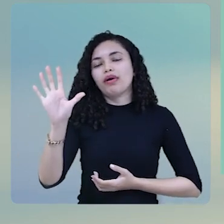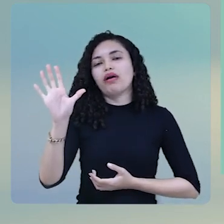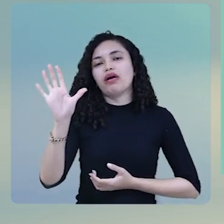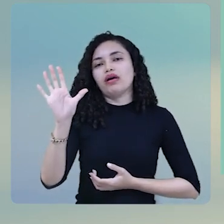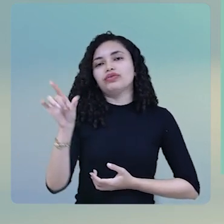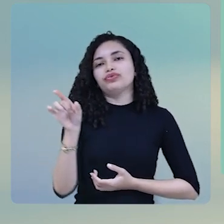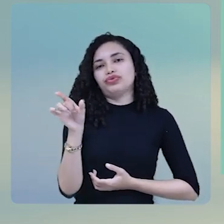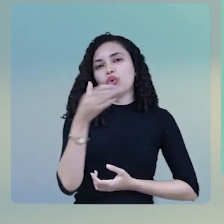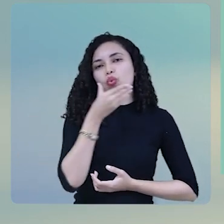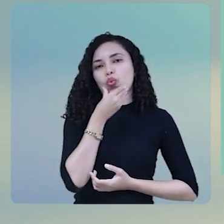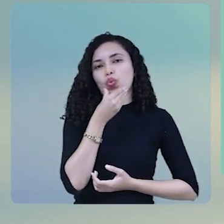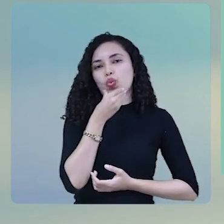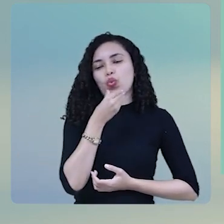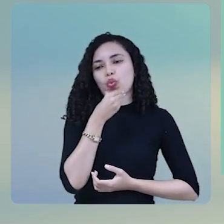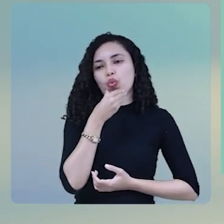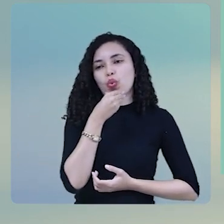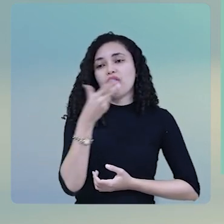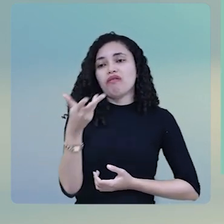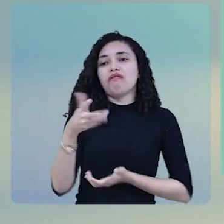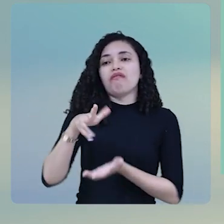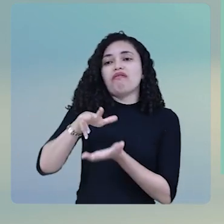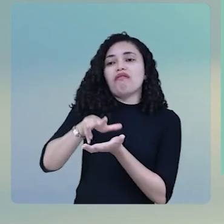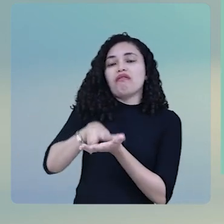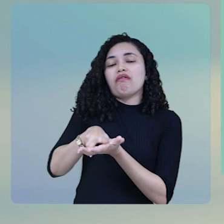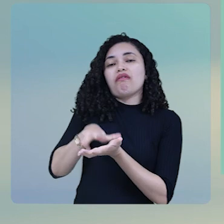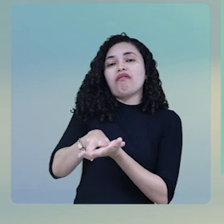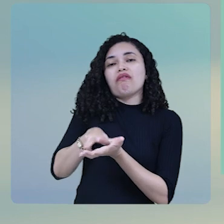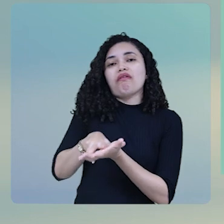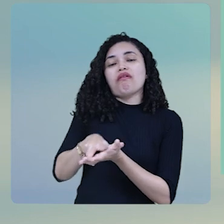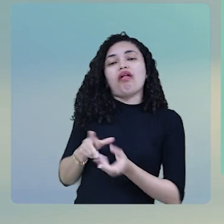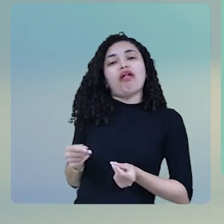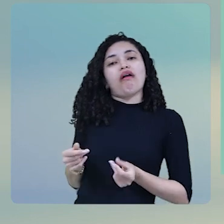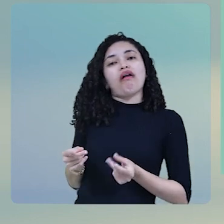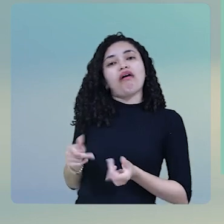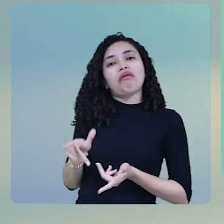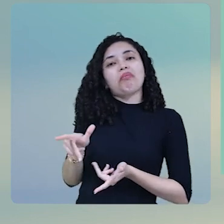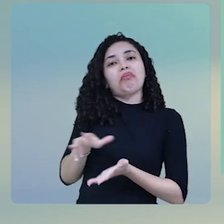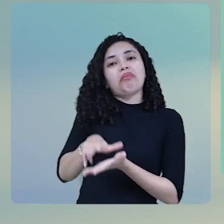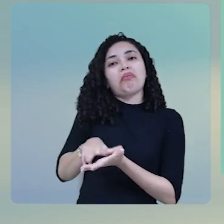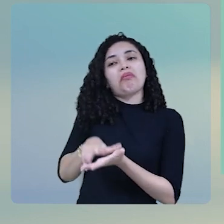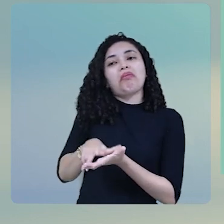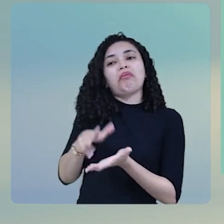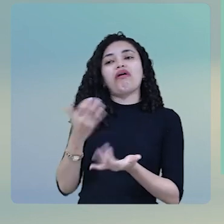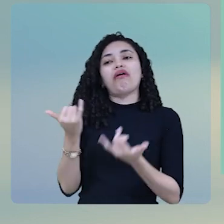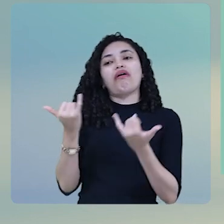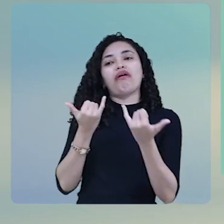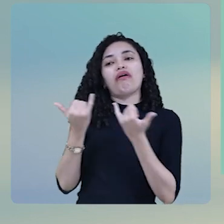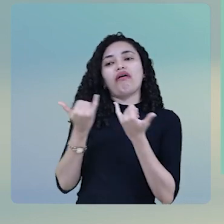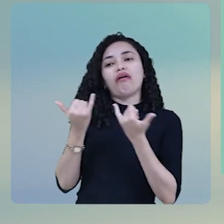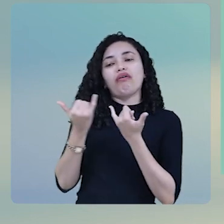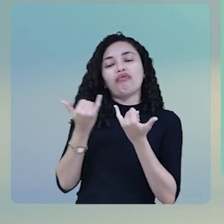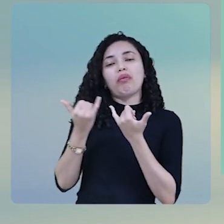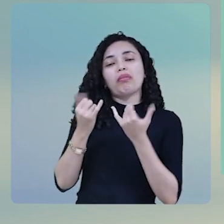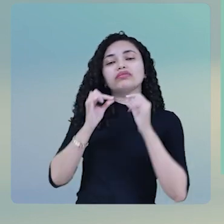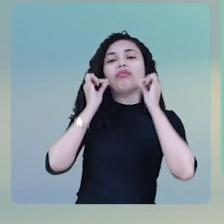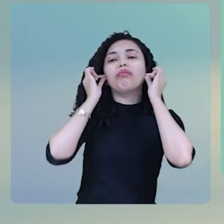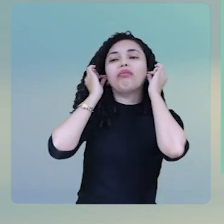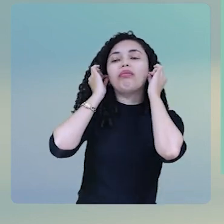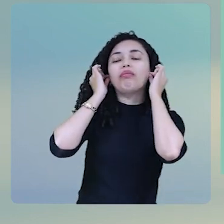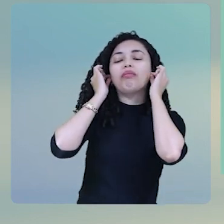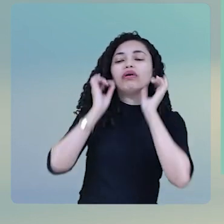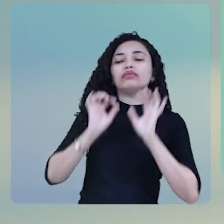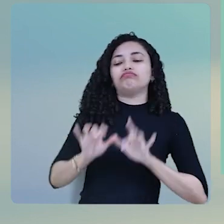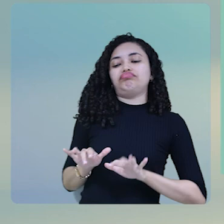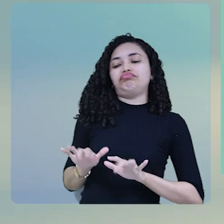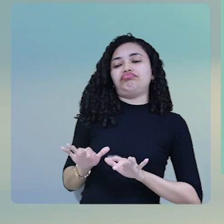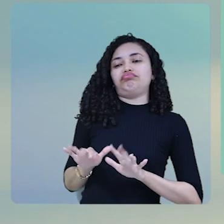ok? Aqui uma foto de um indivíduo sedentário, que está muito ali ligado às tecnologias, se